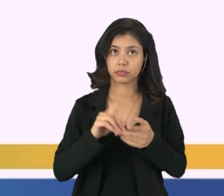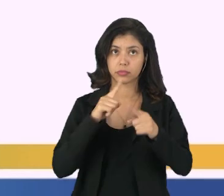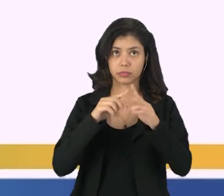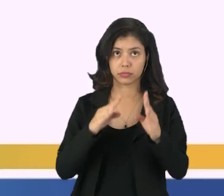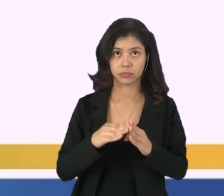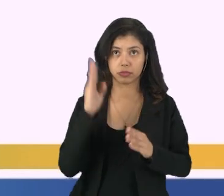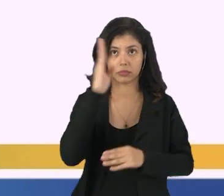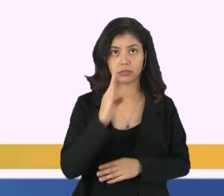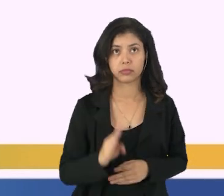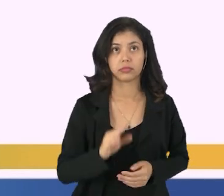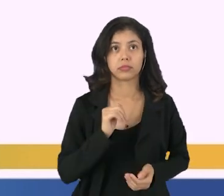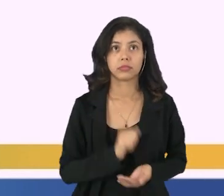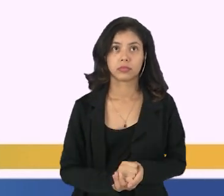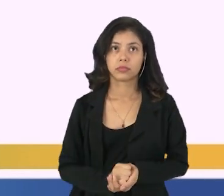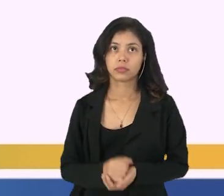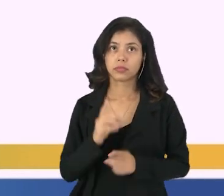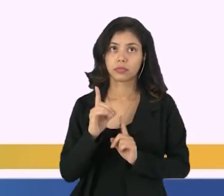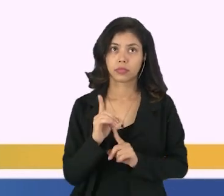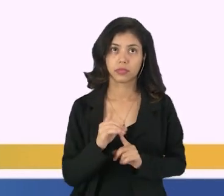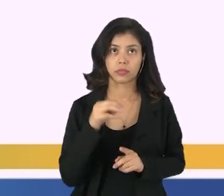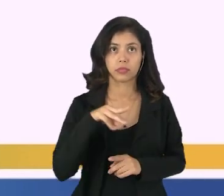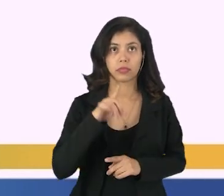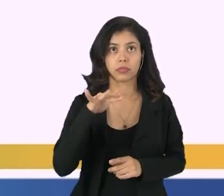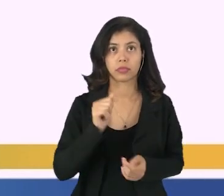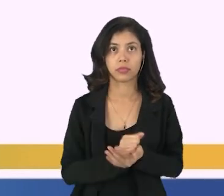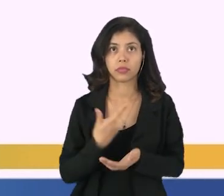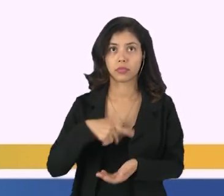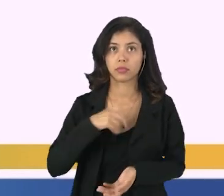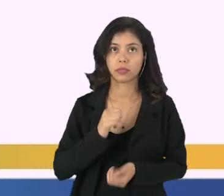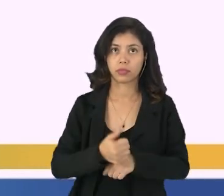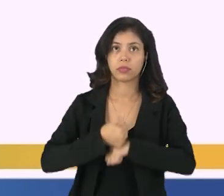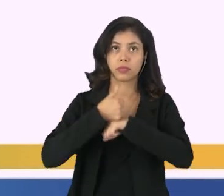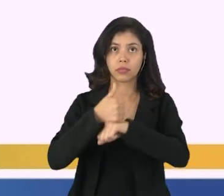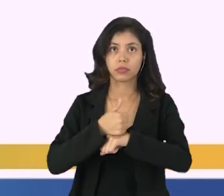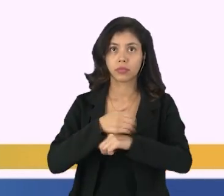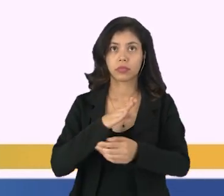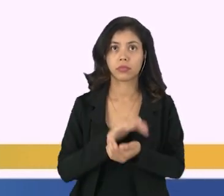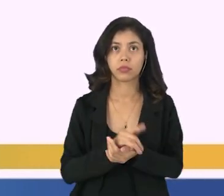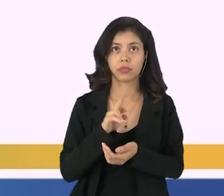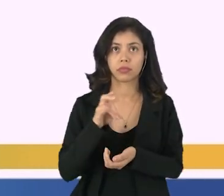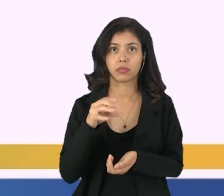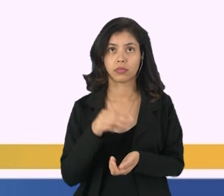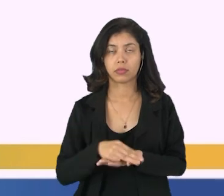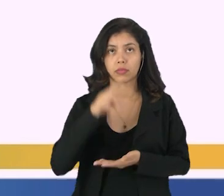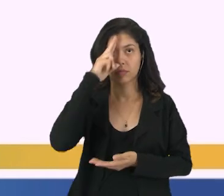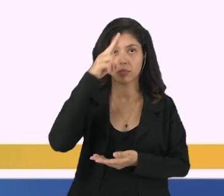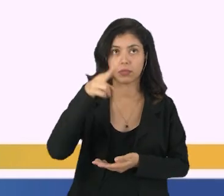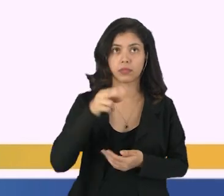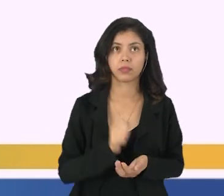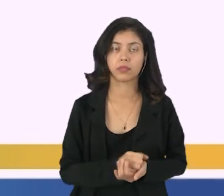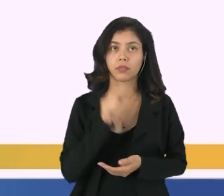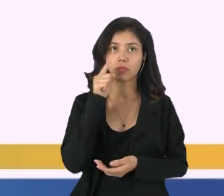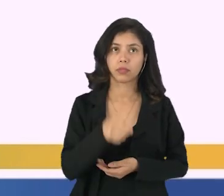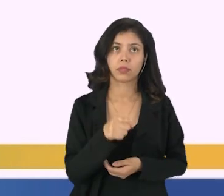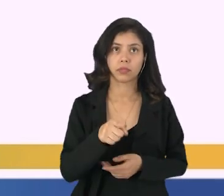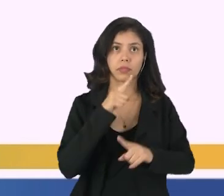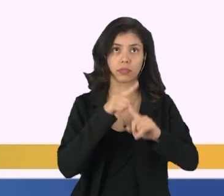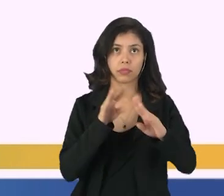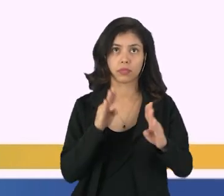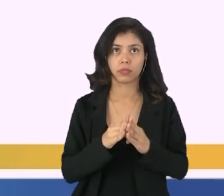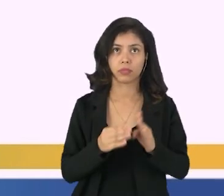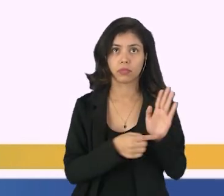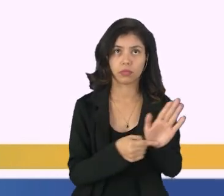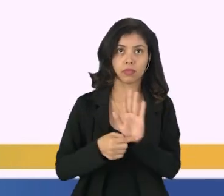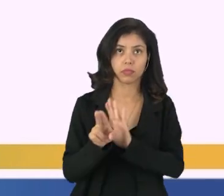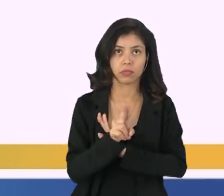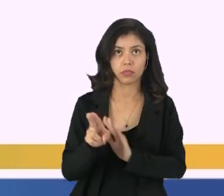Igreja Católica no Brasil. D. Os monarcas portugueses, na qualidade de grãos-mestre da Ordem de Cristo, é